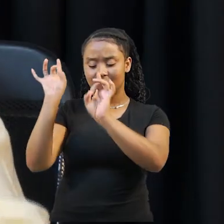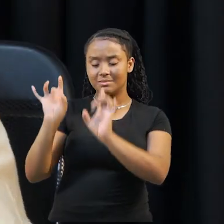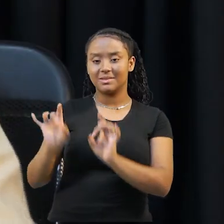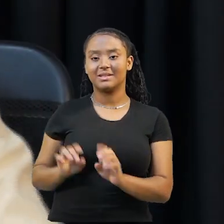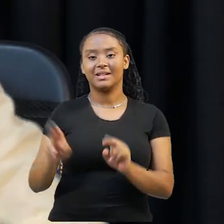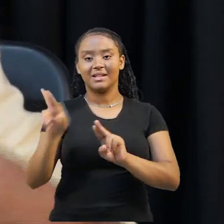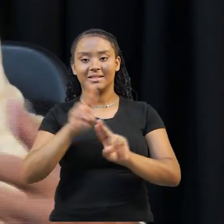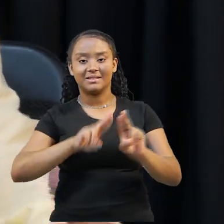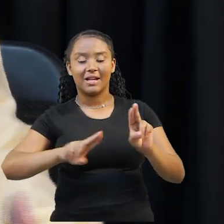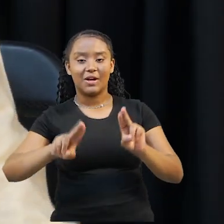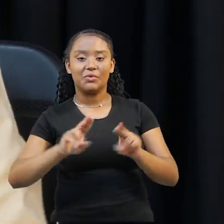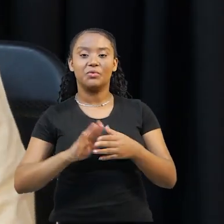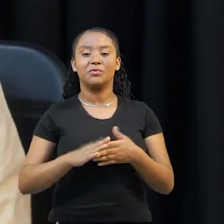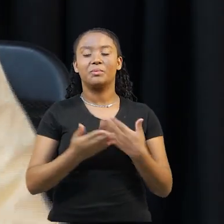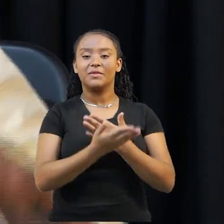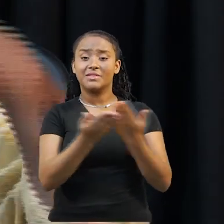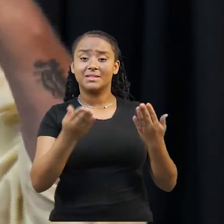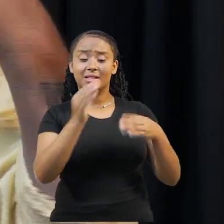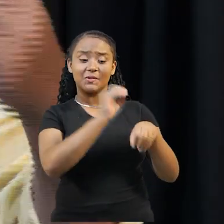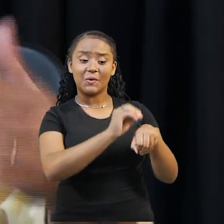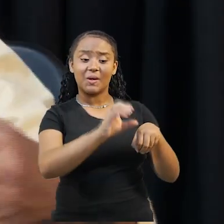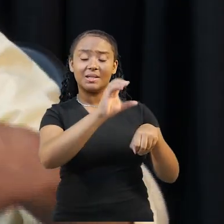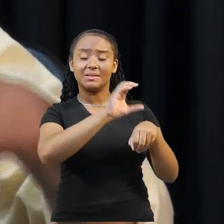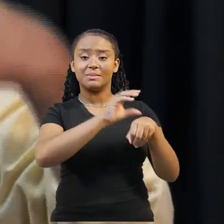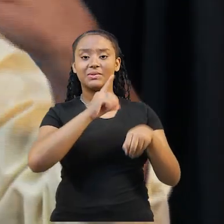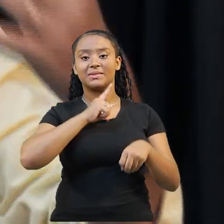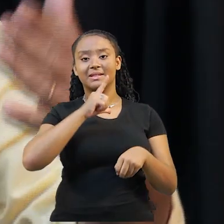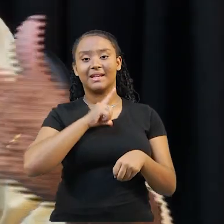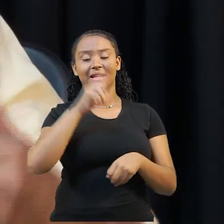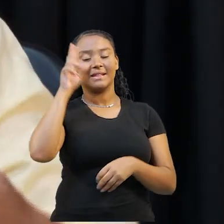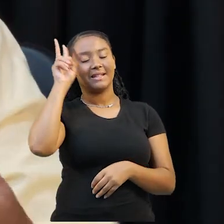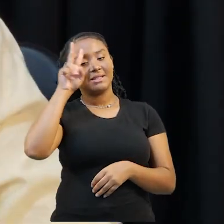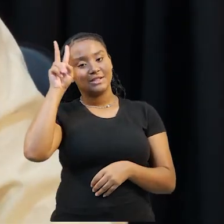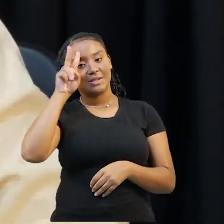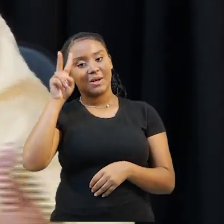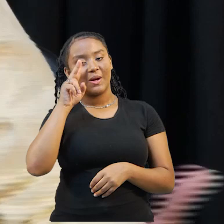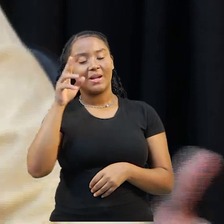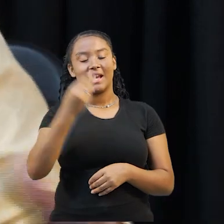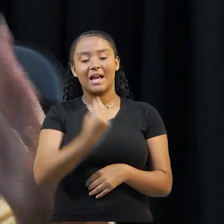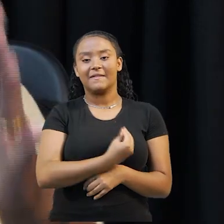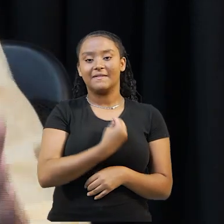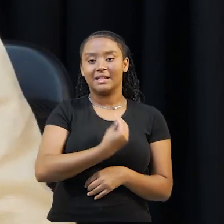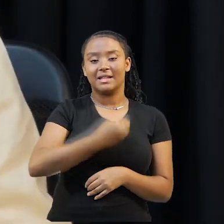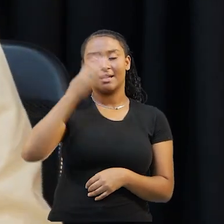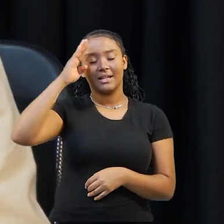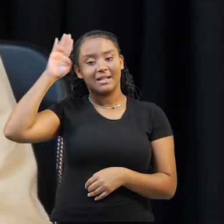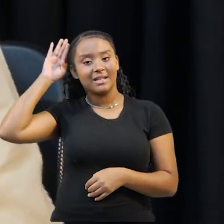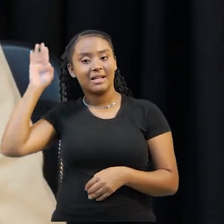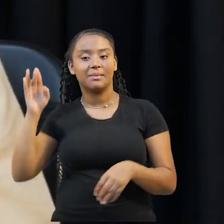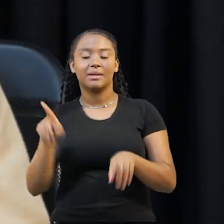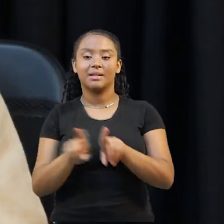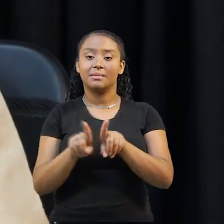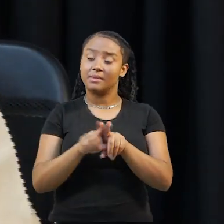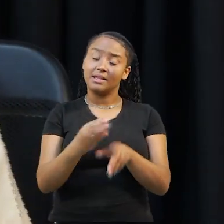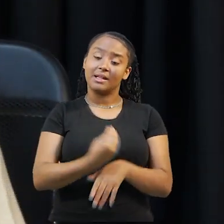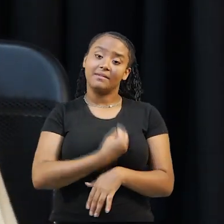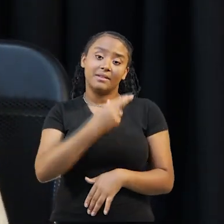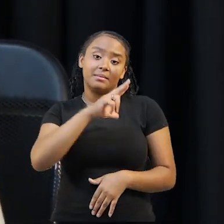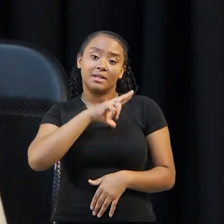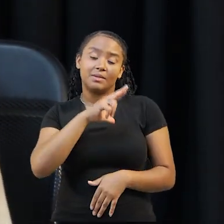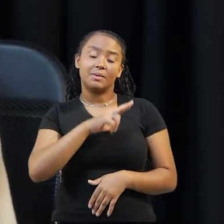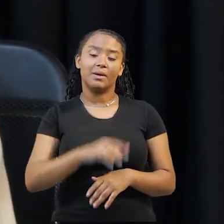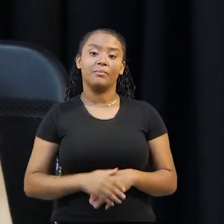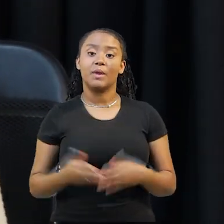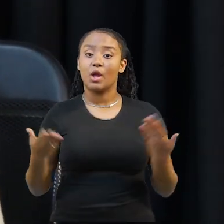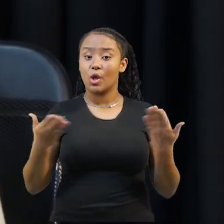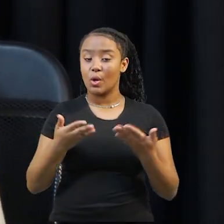pertinho de você, para que você conheça um pouco mais da sua vida acadêmica, das curiosidades, da sua vida pessoal. E hoje a nossa